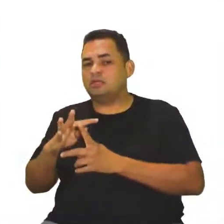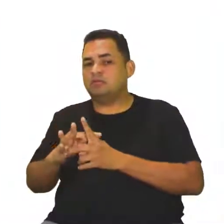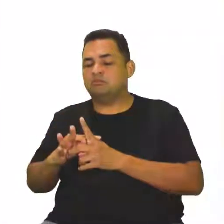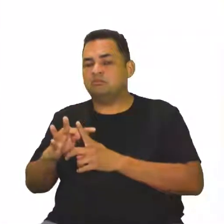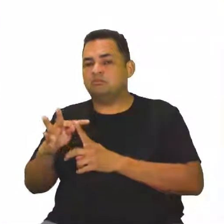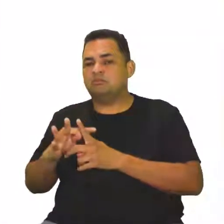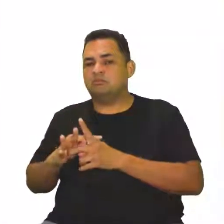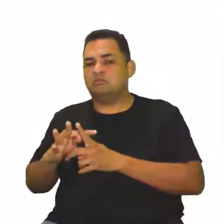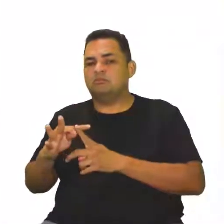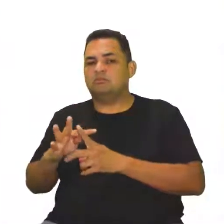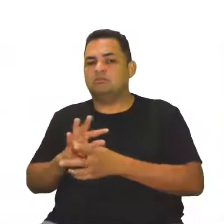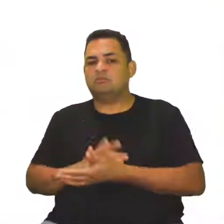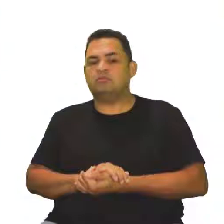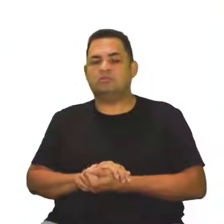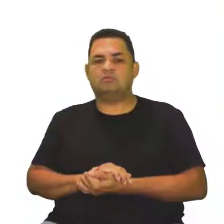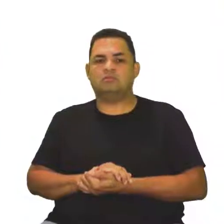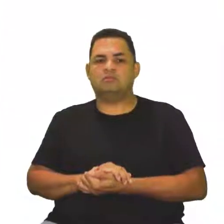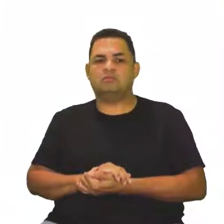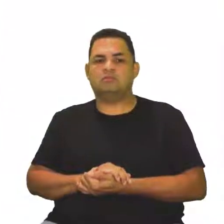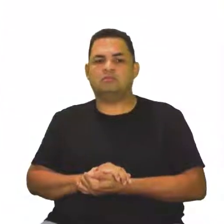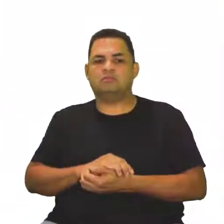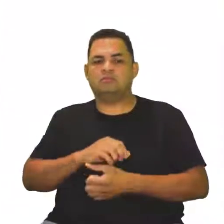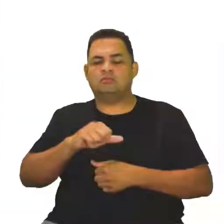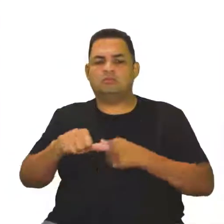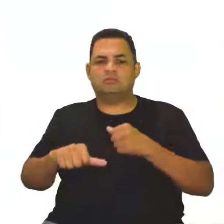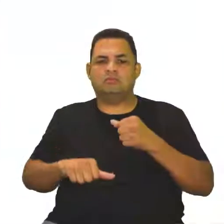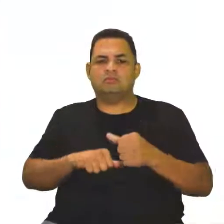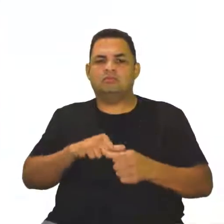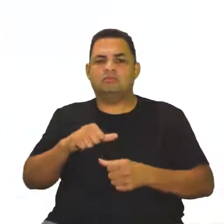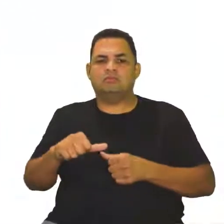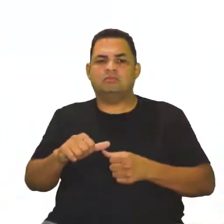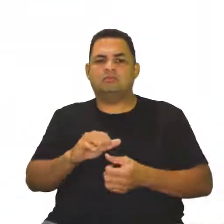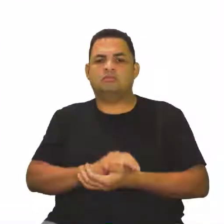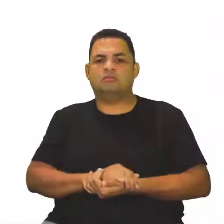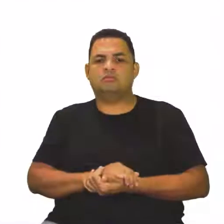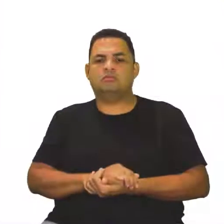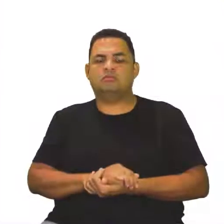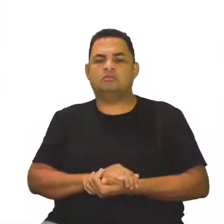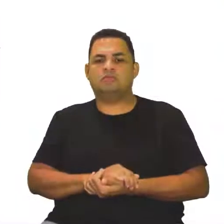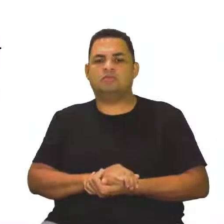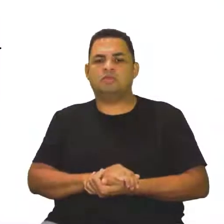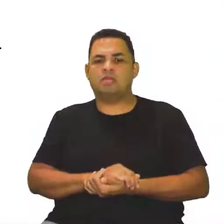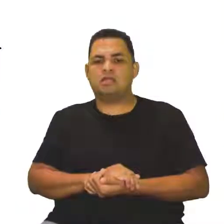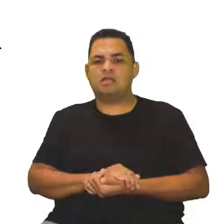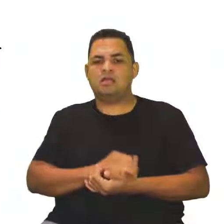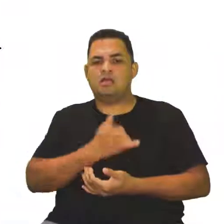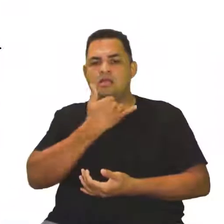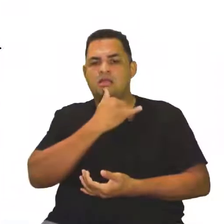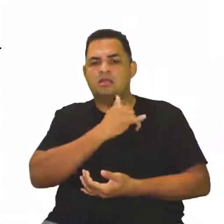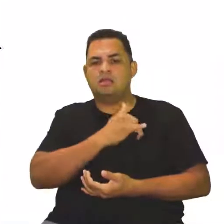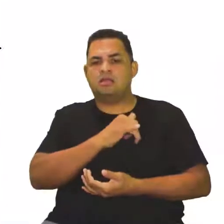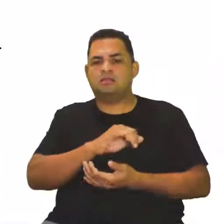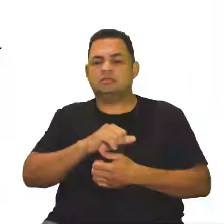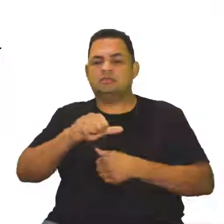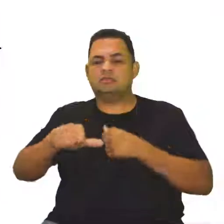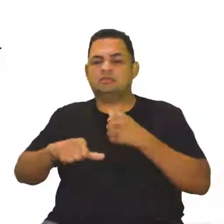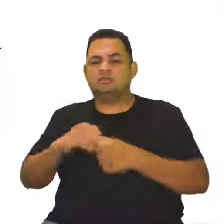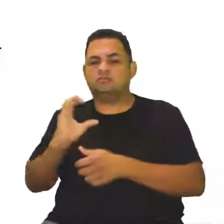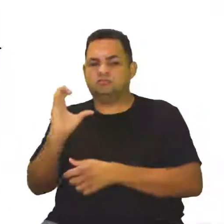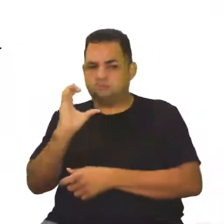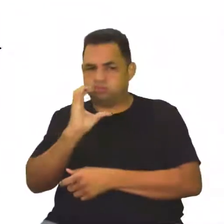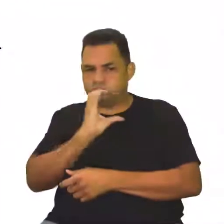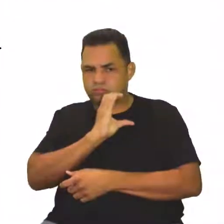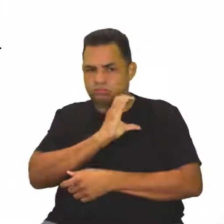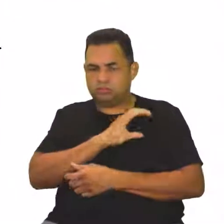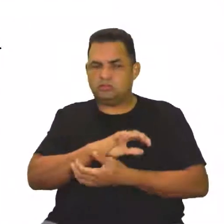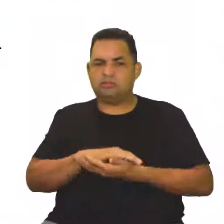dispositivos que fazem o quê? Transformam a energia elétrica em energia térmica, tá, pessoal? Então,